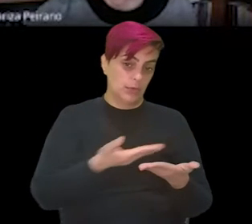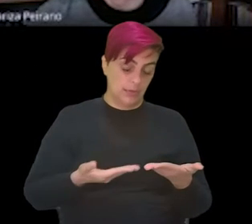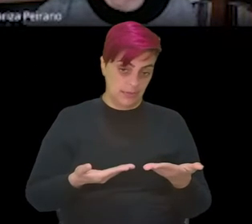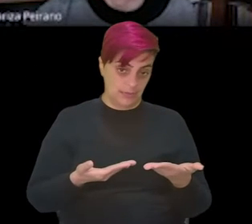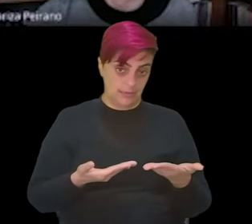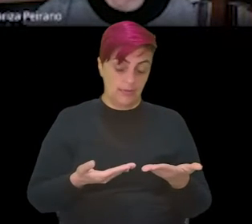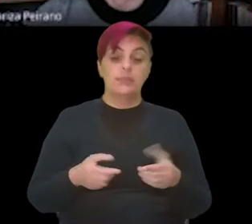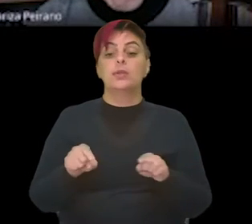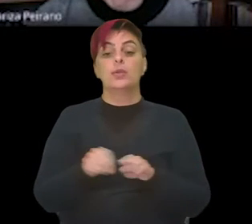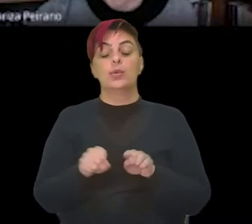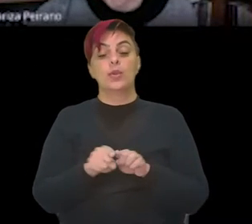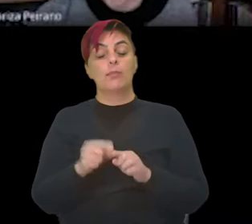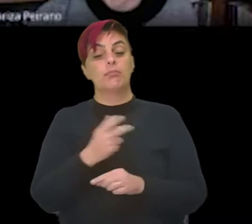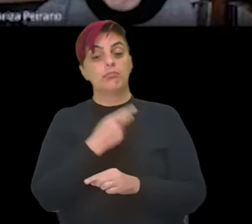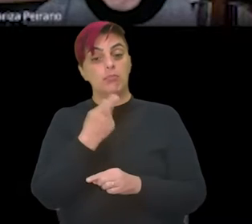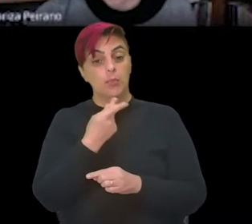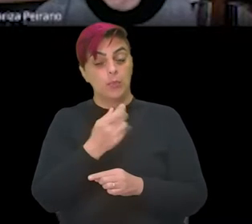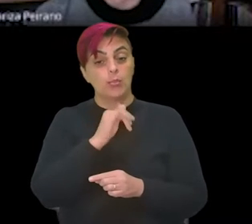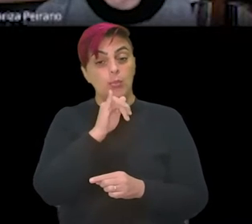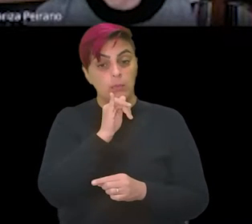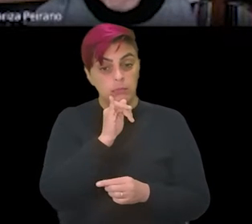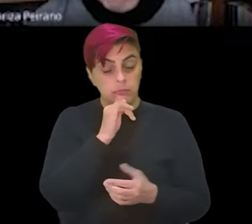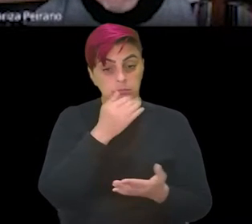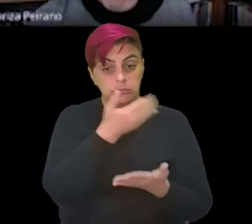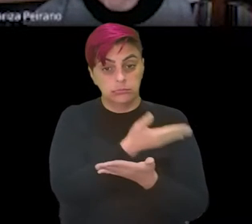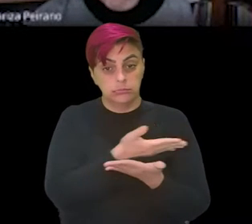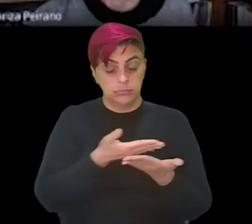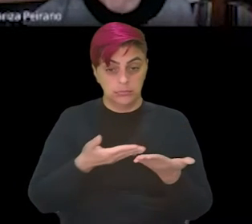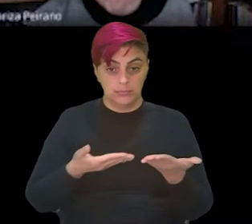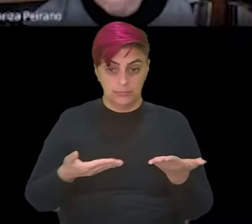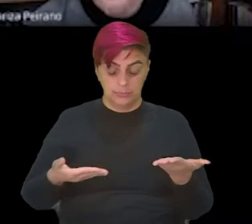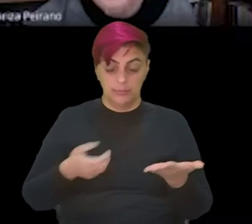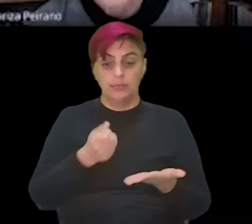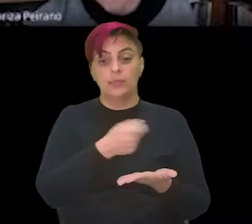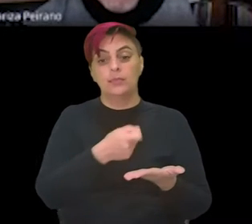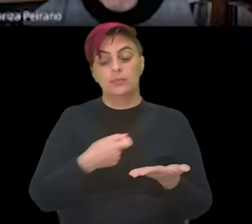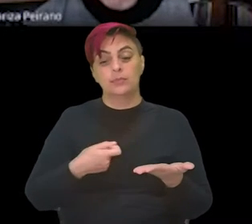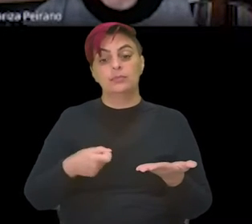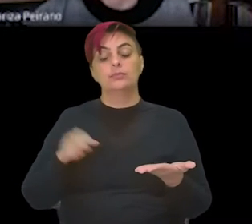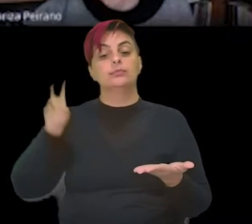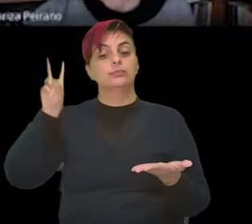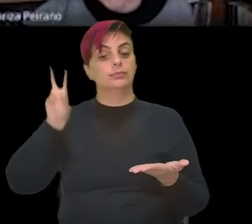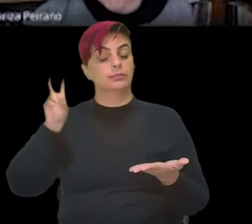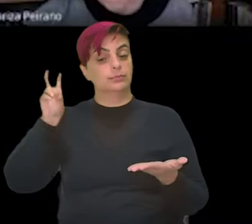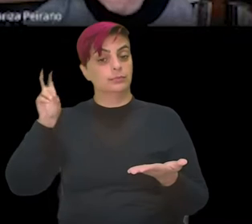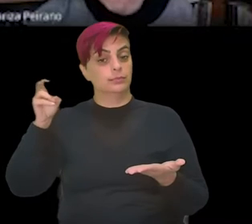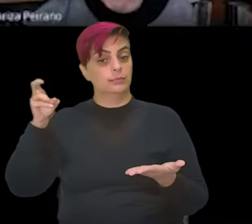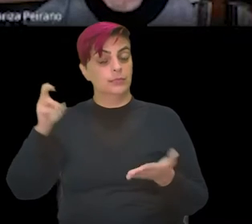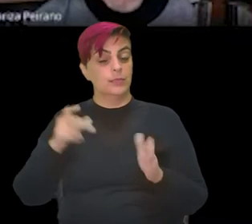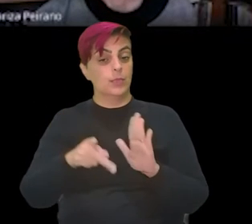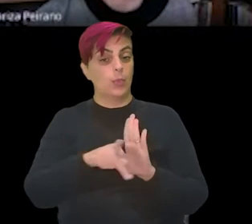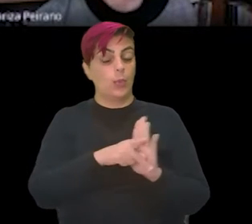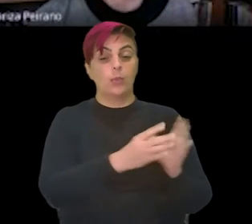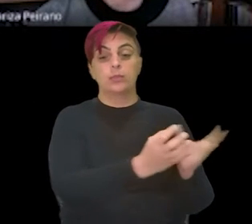de outro lado, ele antecipava que exemplos tipo Kula, semi-econômicos e